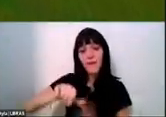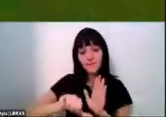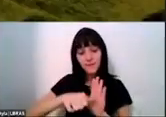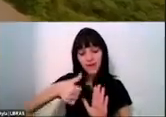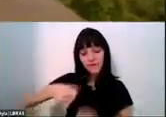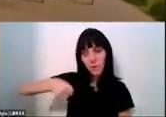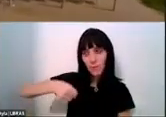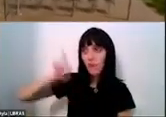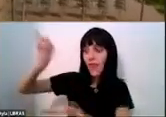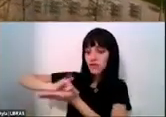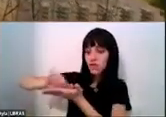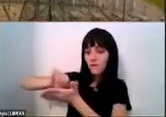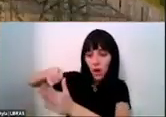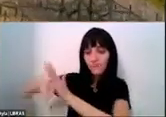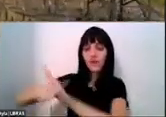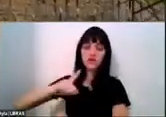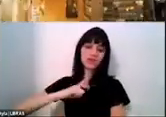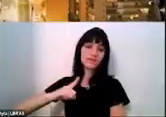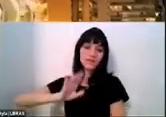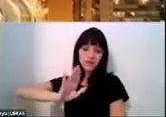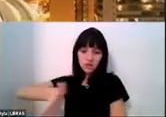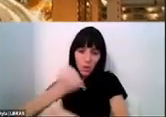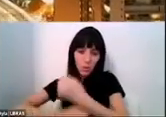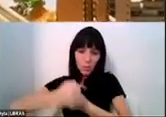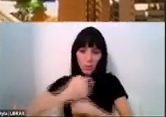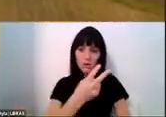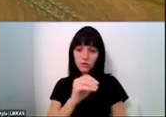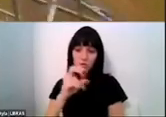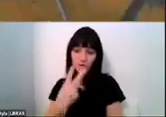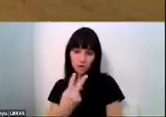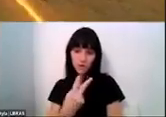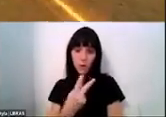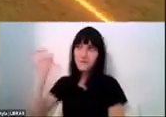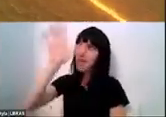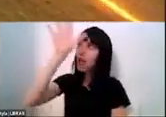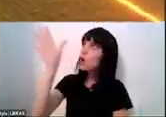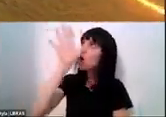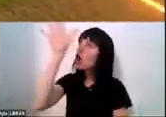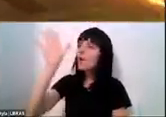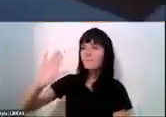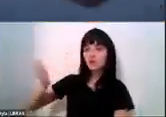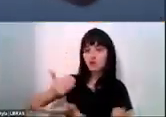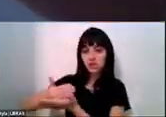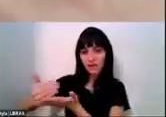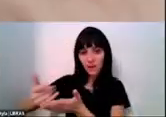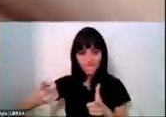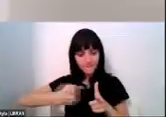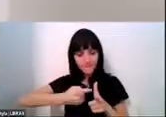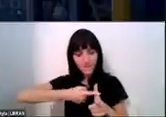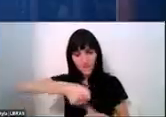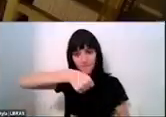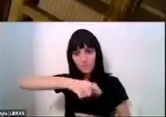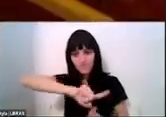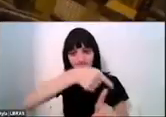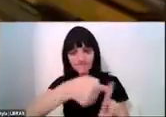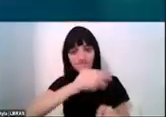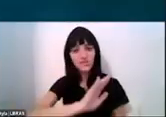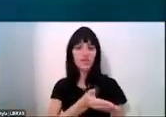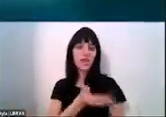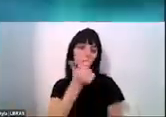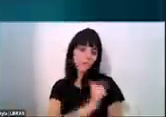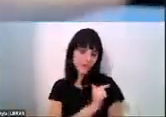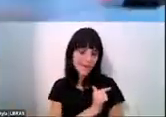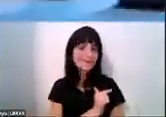entrega da estratégica linha de transmissão Curitiba Leste-Blumenau, que trouxe mais energia nas trocas entre o Sul e o Sudeste. A Copel cresce forte também no segmento